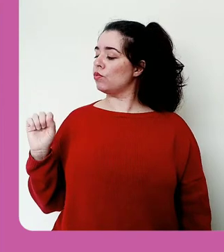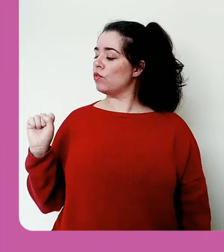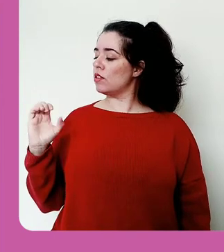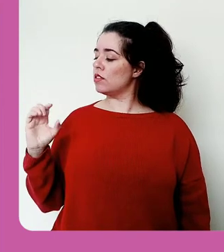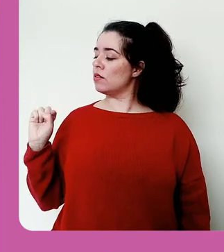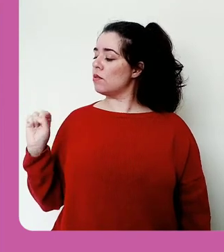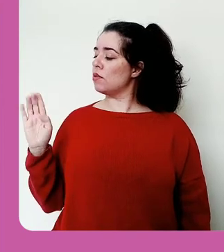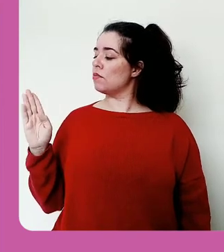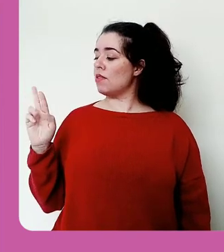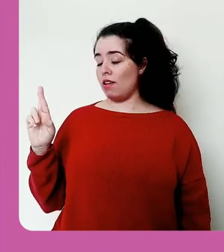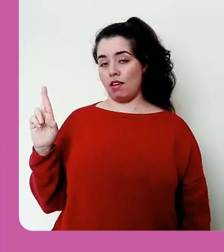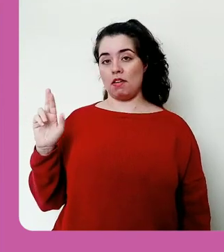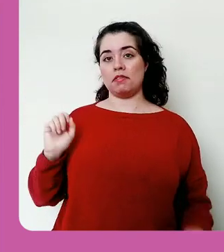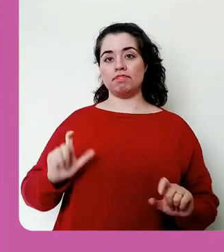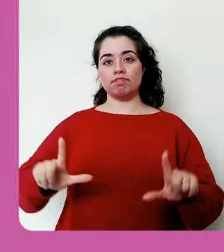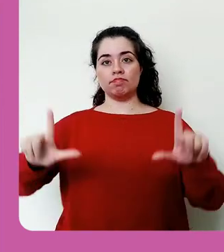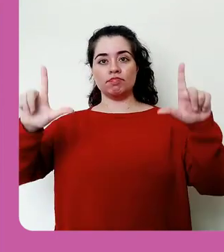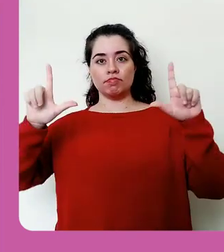moodle.ufsc.br.